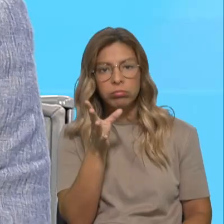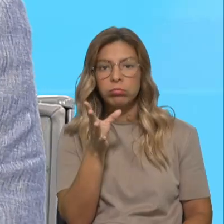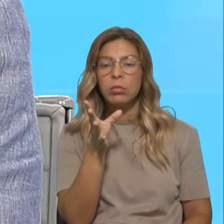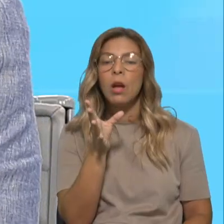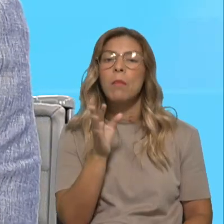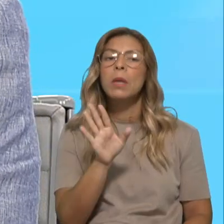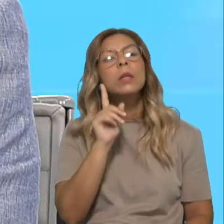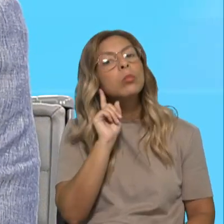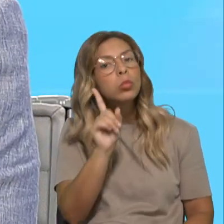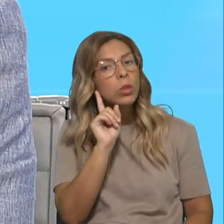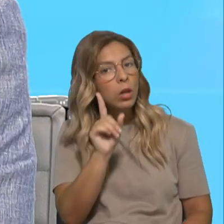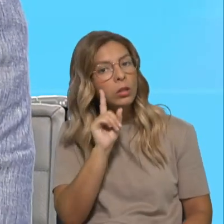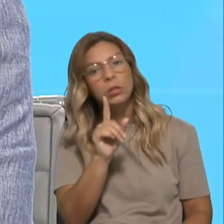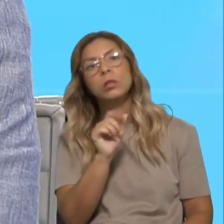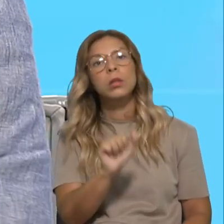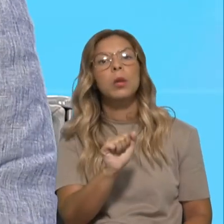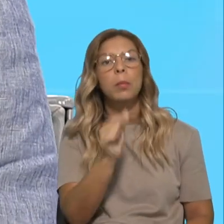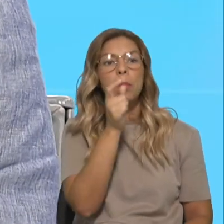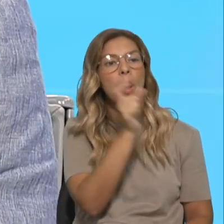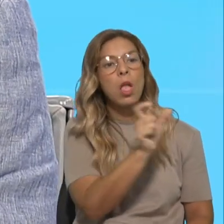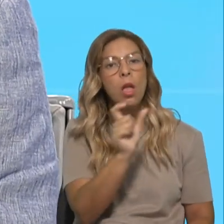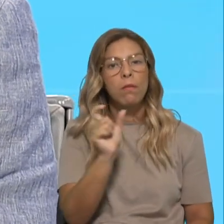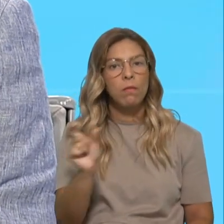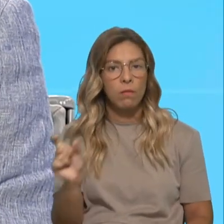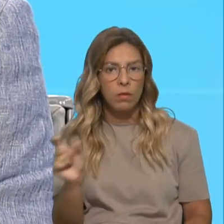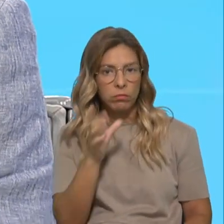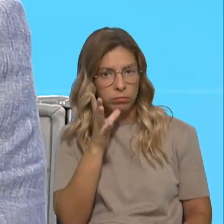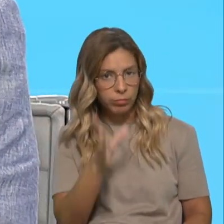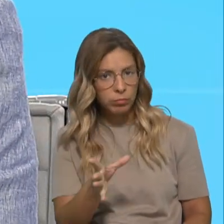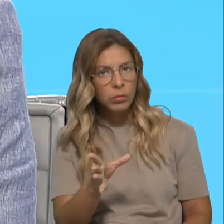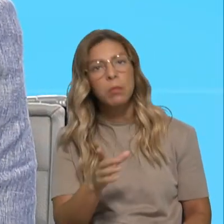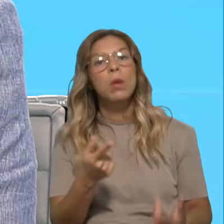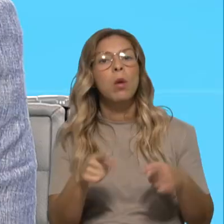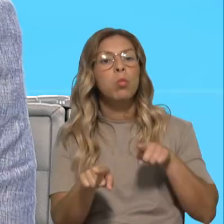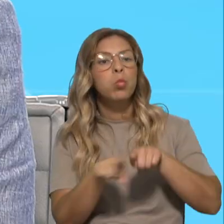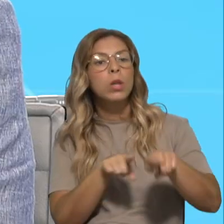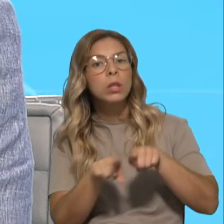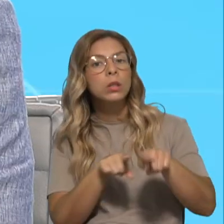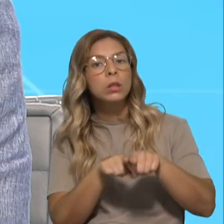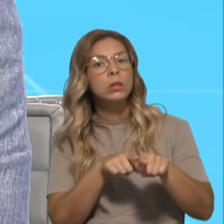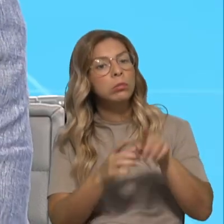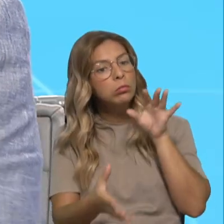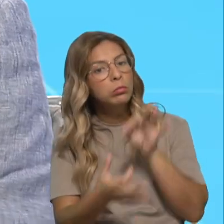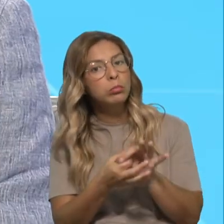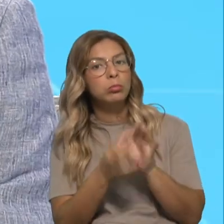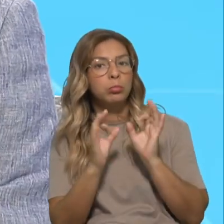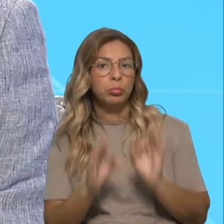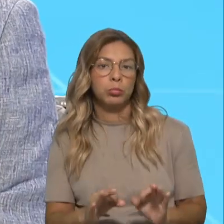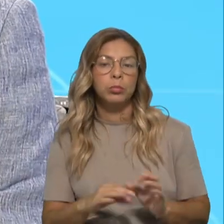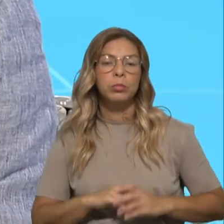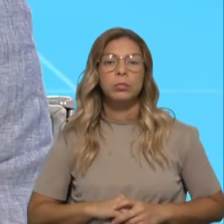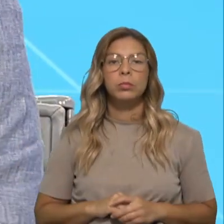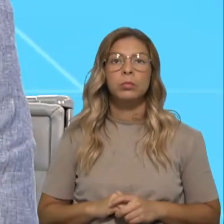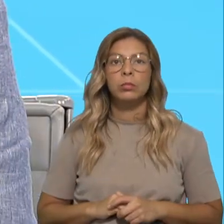muito importante a palavra que ele vá dizer aos políticos ali reunidos neste tempo concreto do mundo em que vivemos.